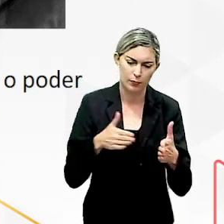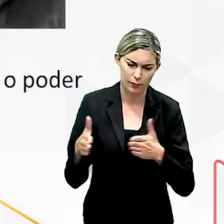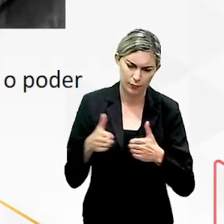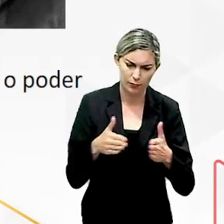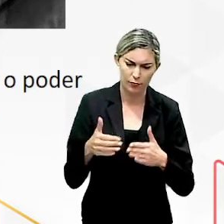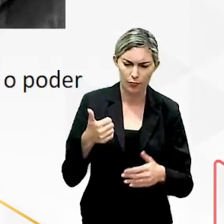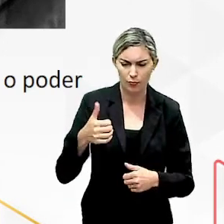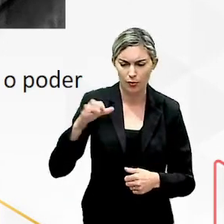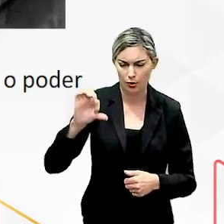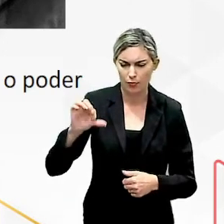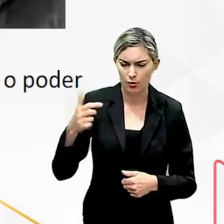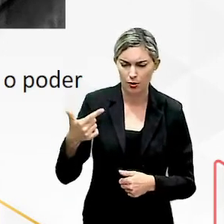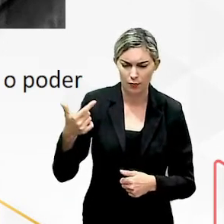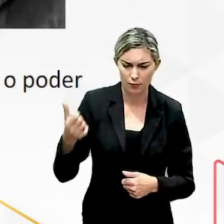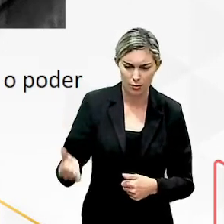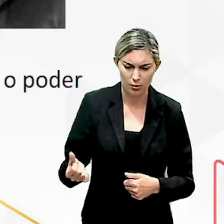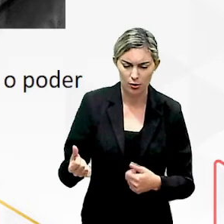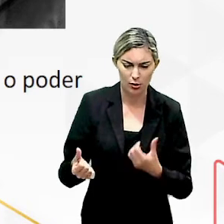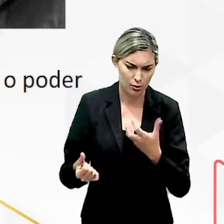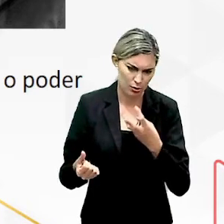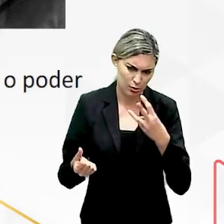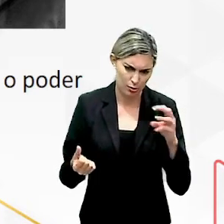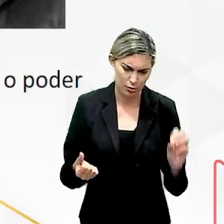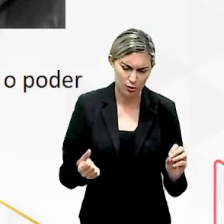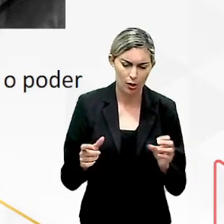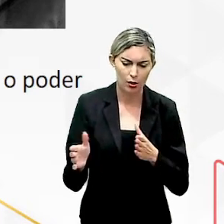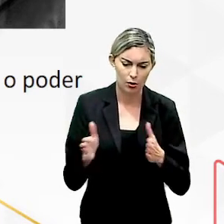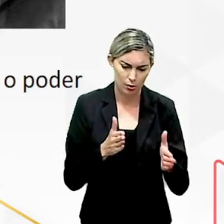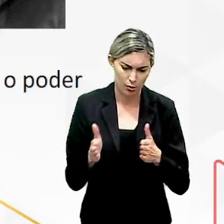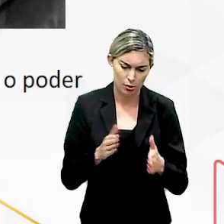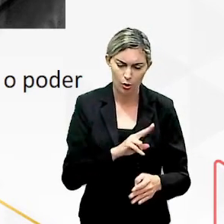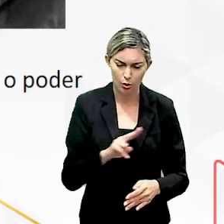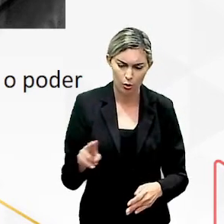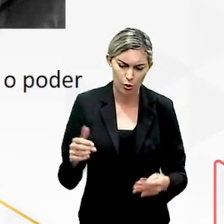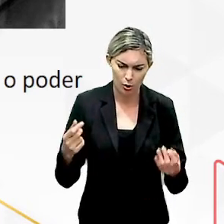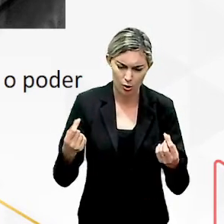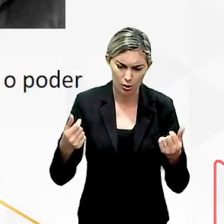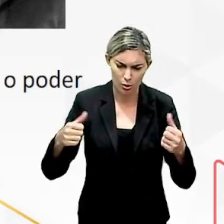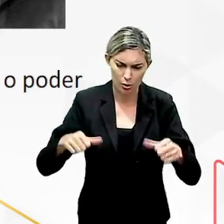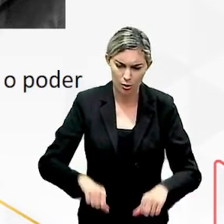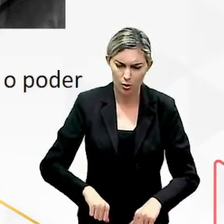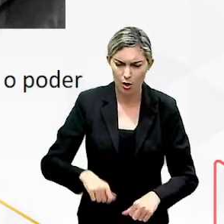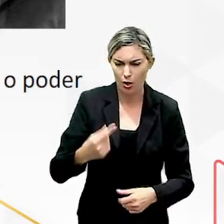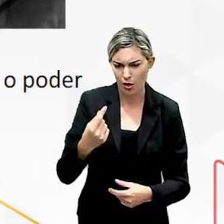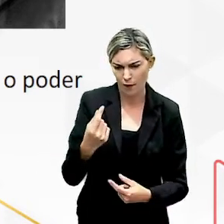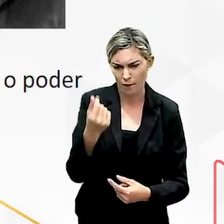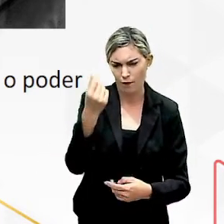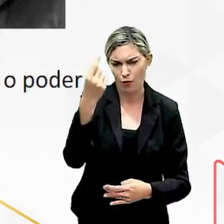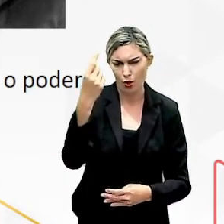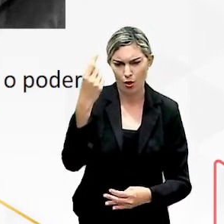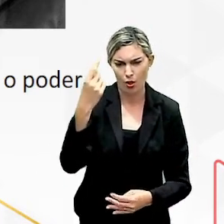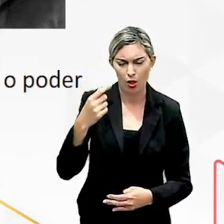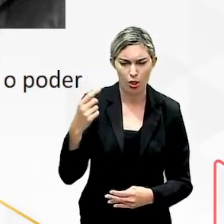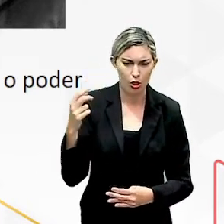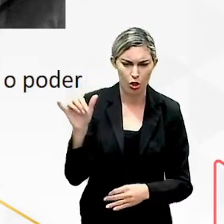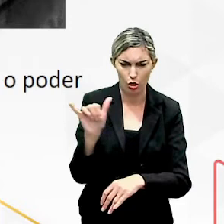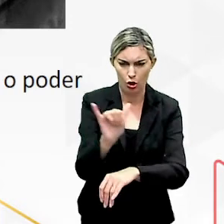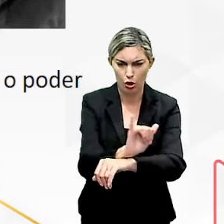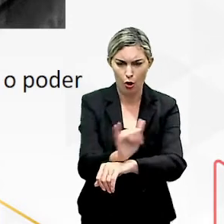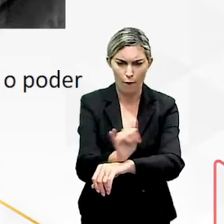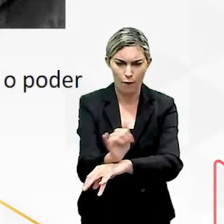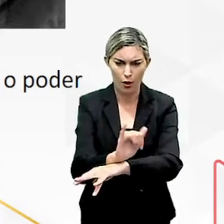entre 1926 e 1930 que há a chamada crise da Bolsa de Valores de Nova York. Somos um